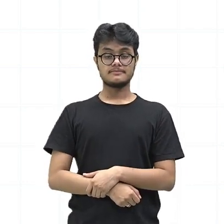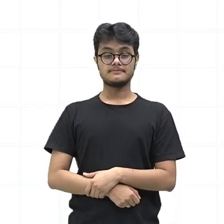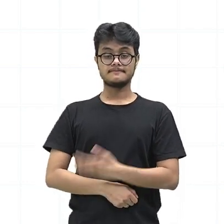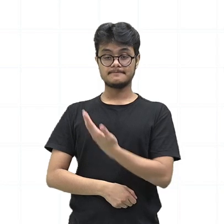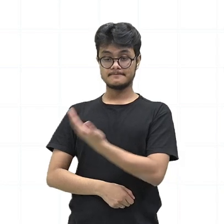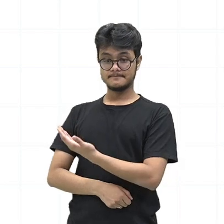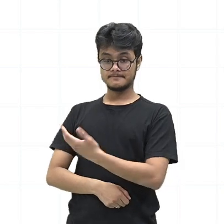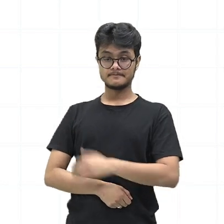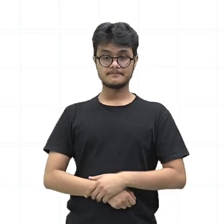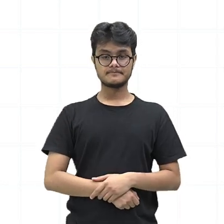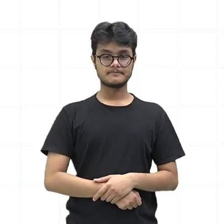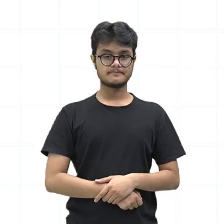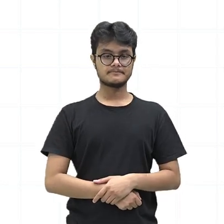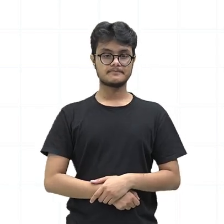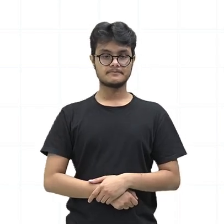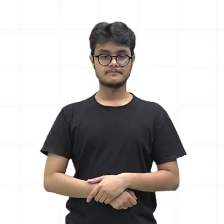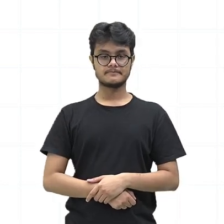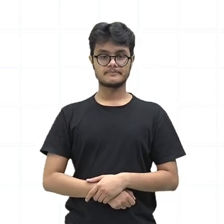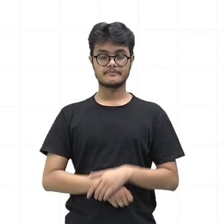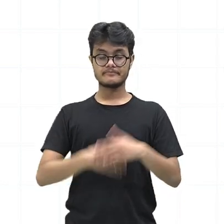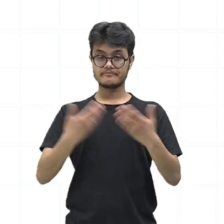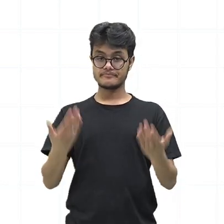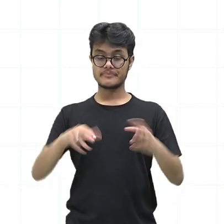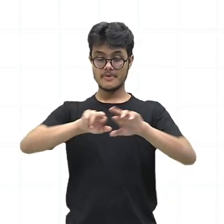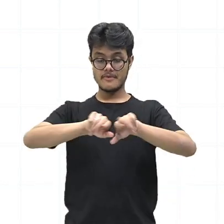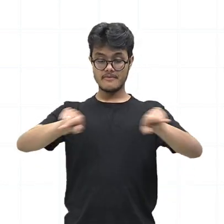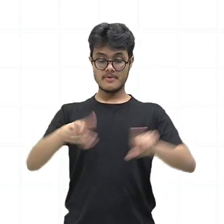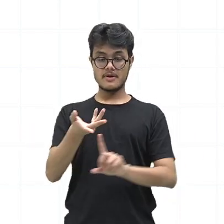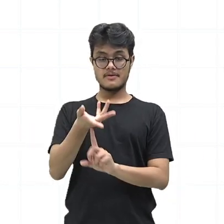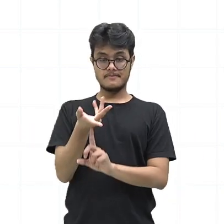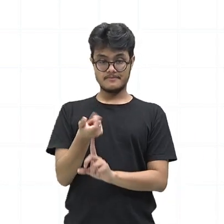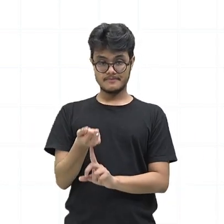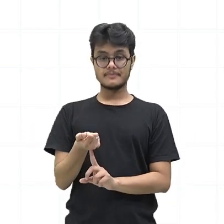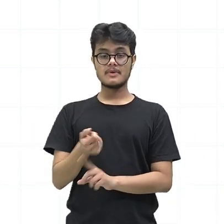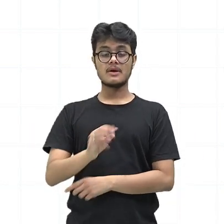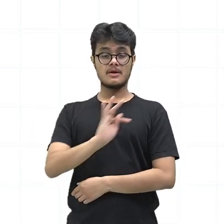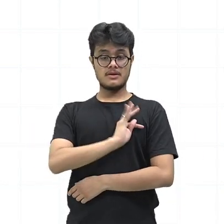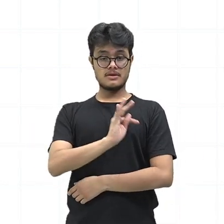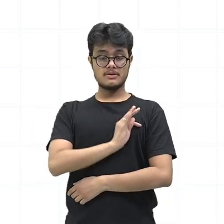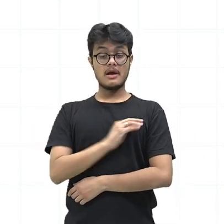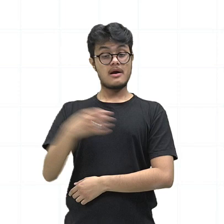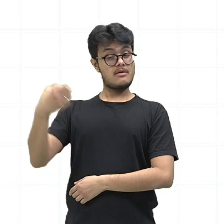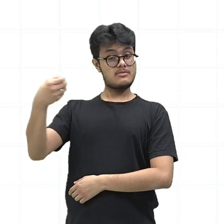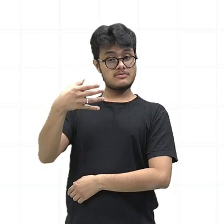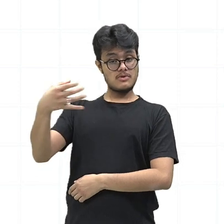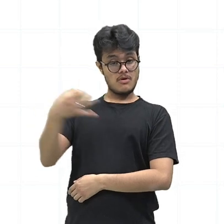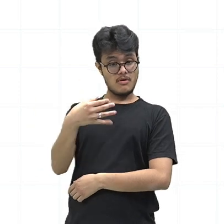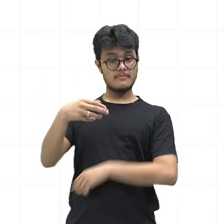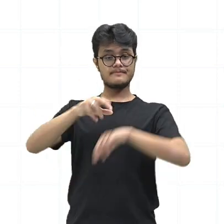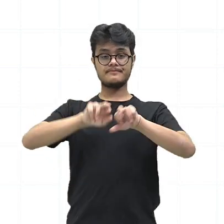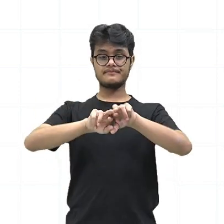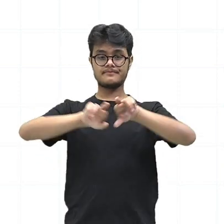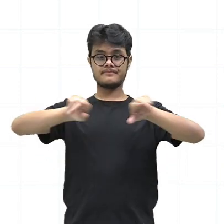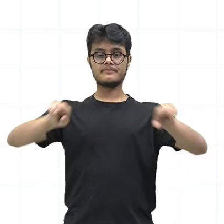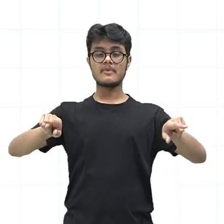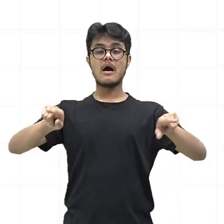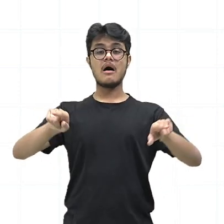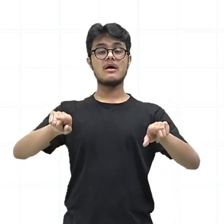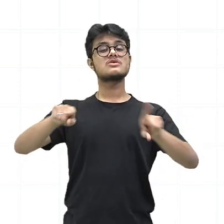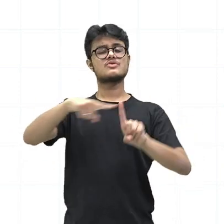contemporânea. A arte contemporânea ela abrange experimentações artísticas e técnicas inovadoras e admite